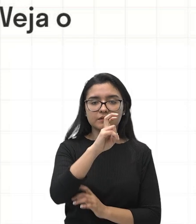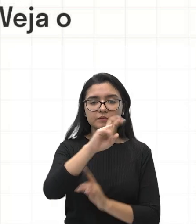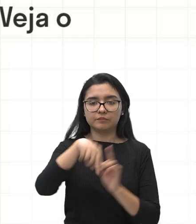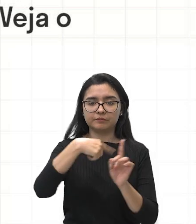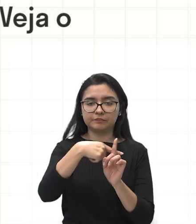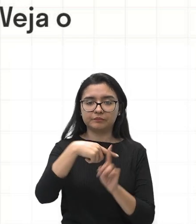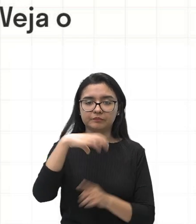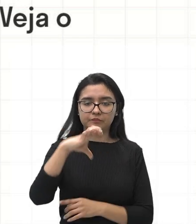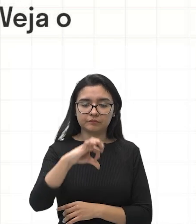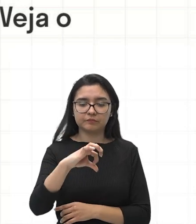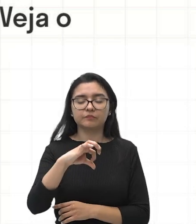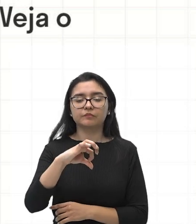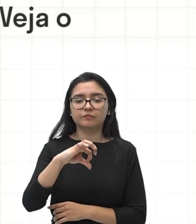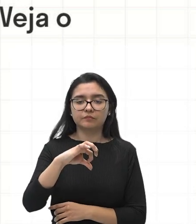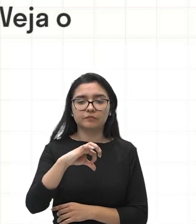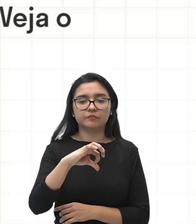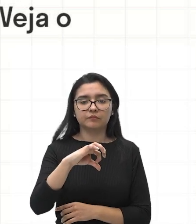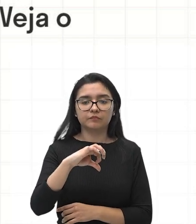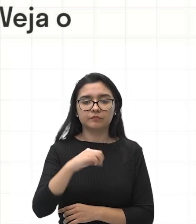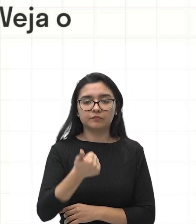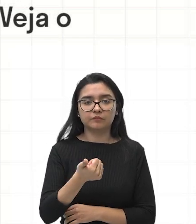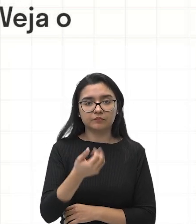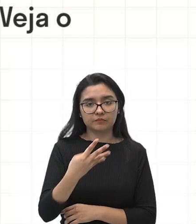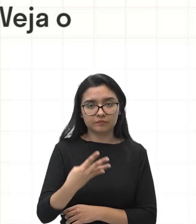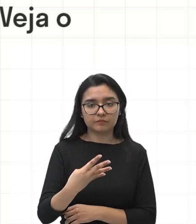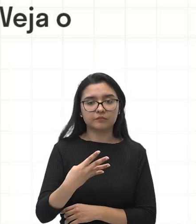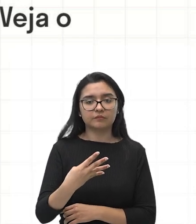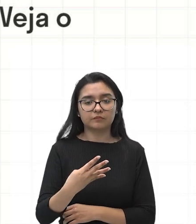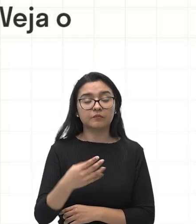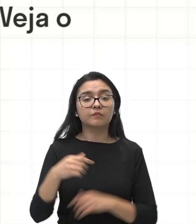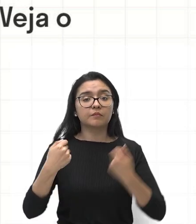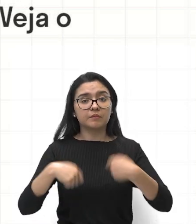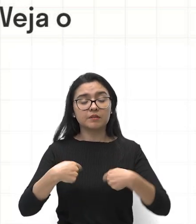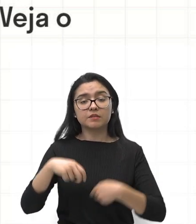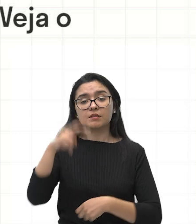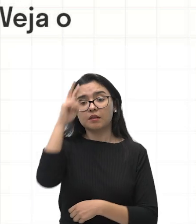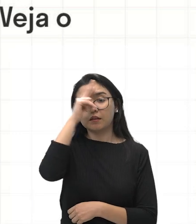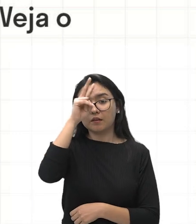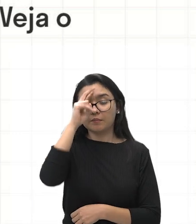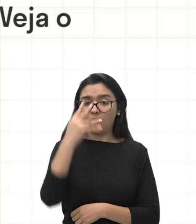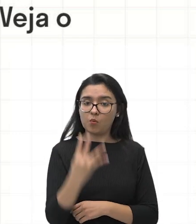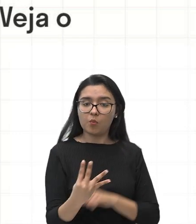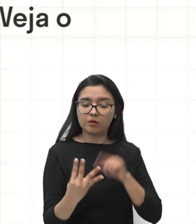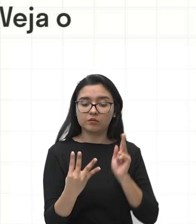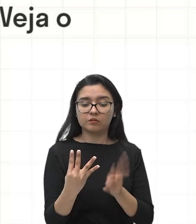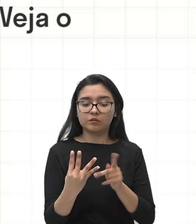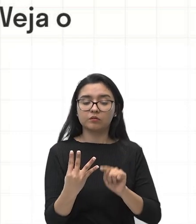5 mais 9 é 14, aí você tem que lembrar, deixa o 4,